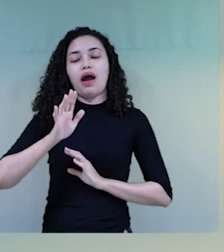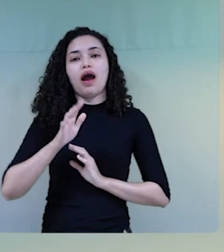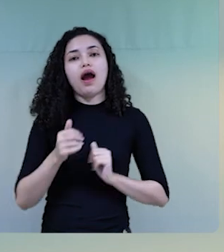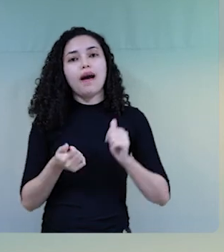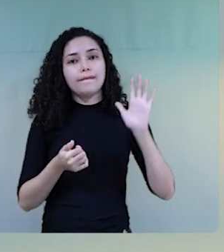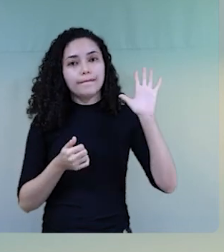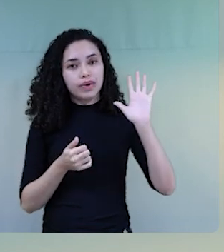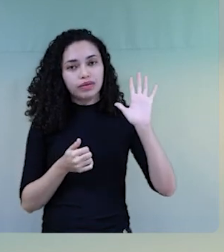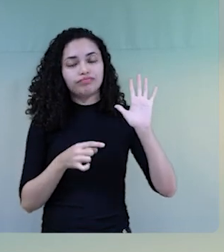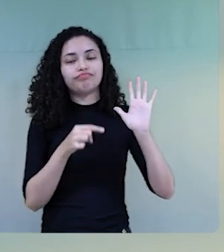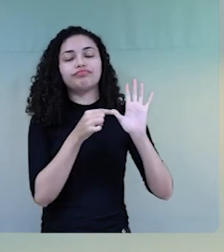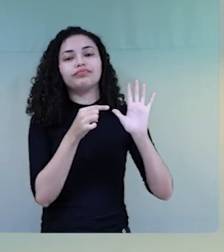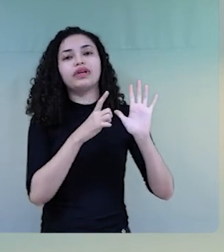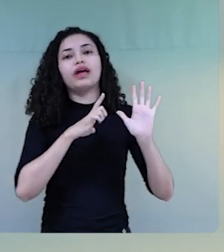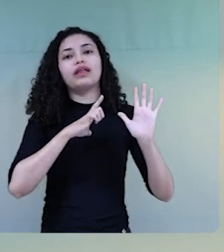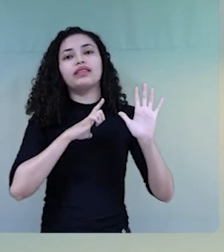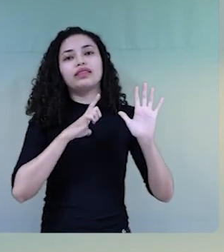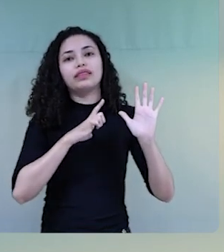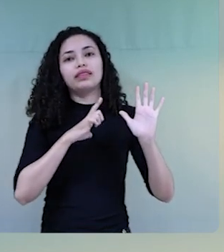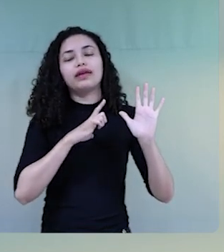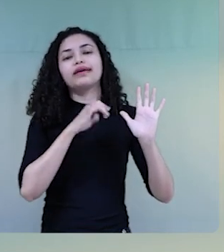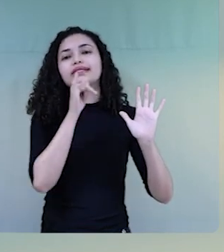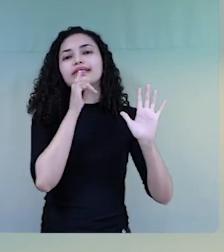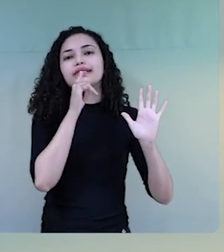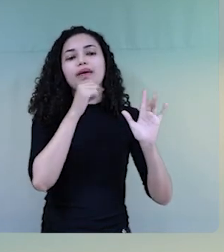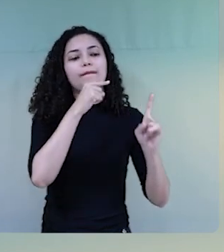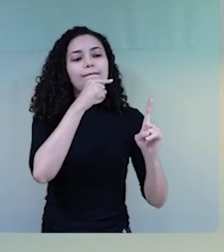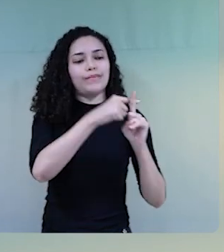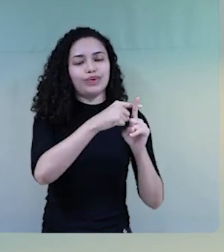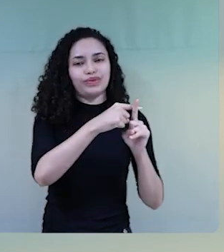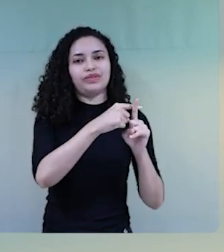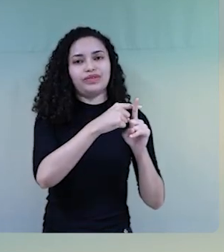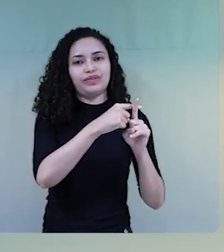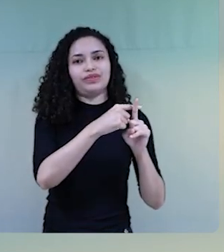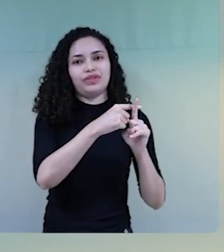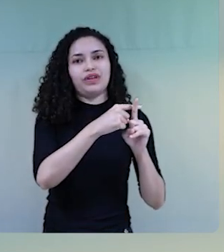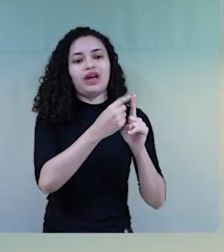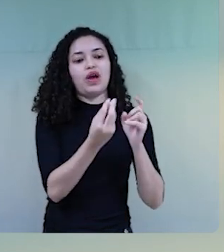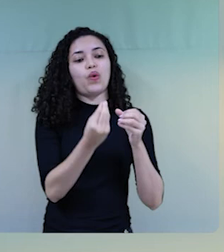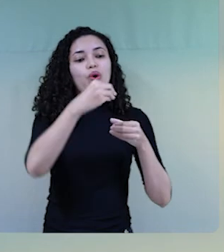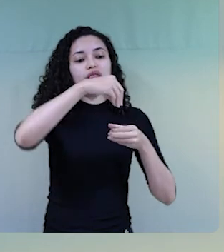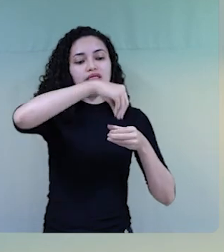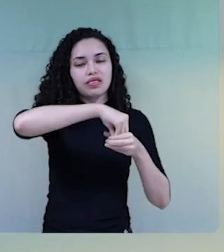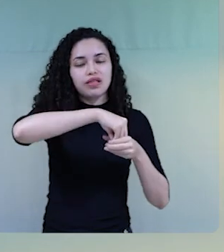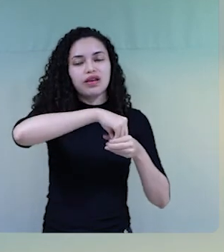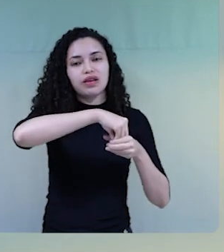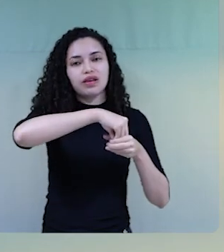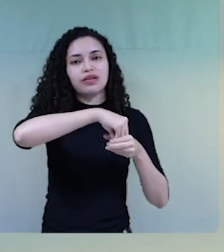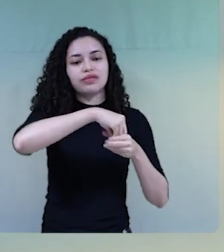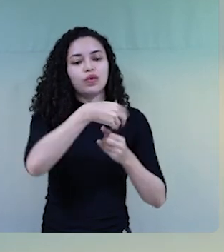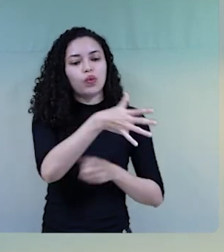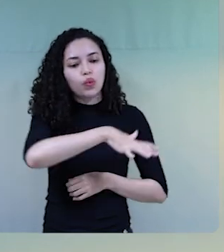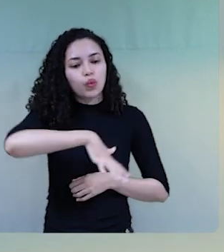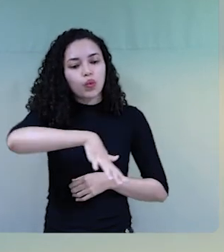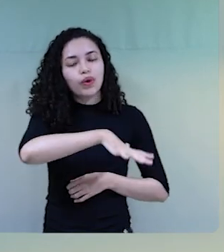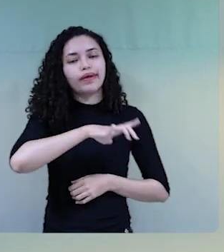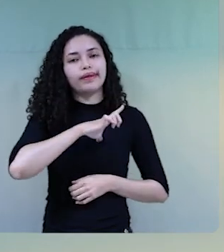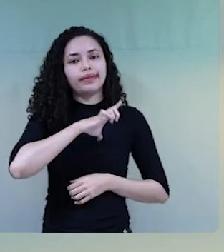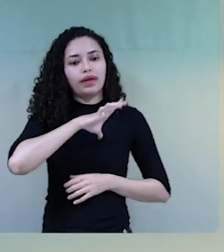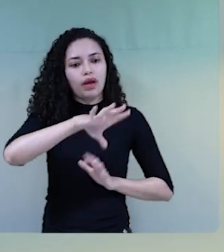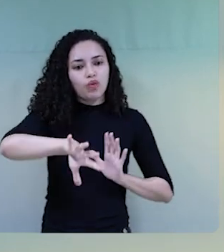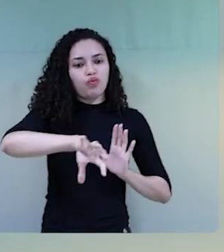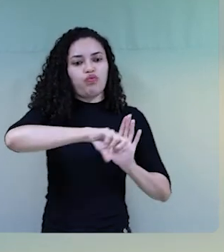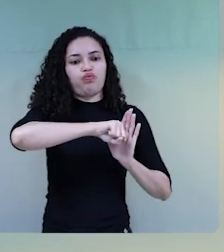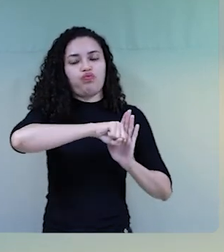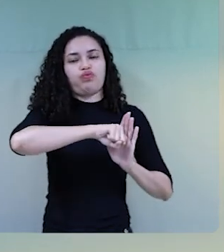carga elétrica, positiva ou negativa, quando adentra em uma região que tem um campo magnético,